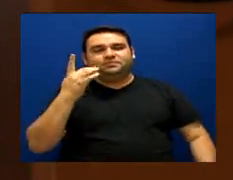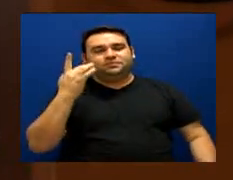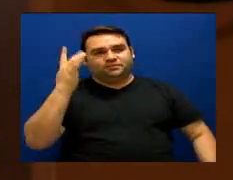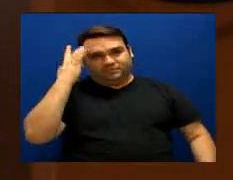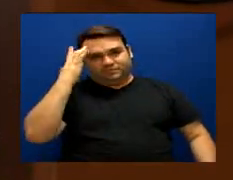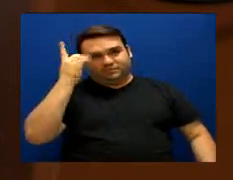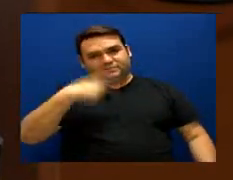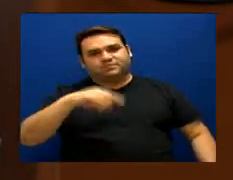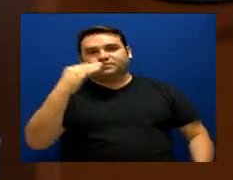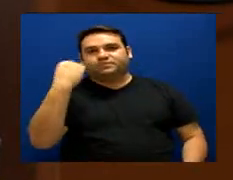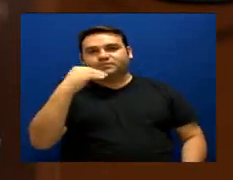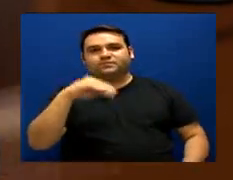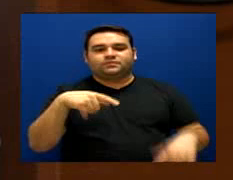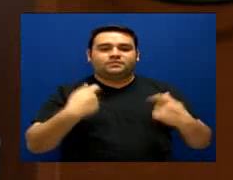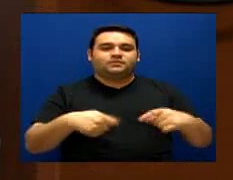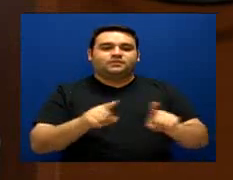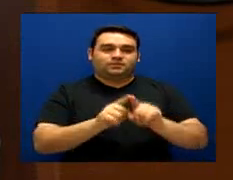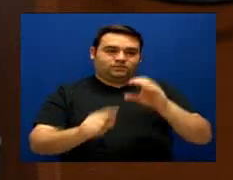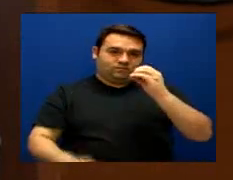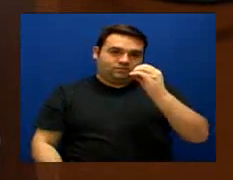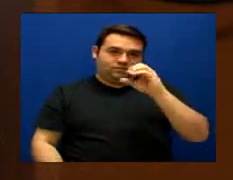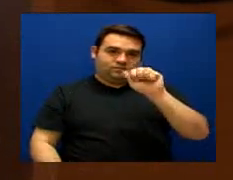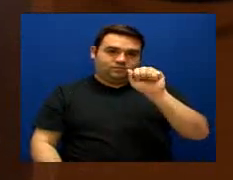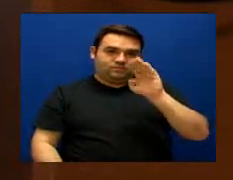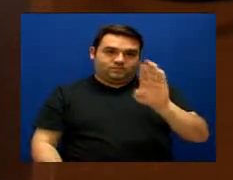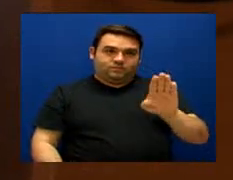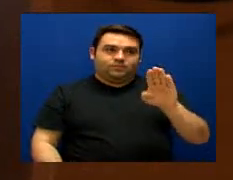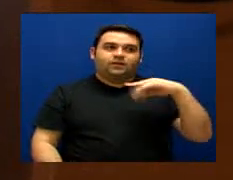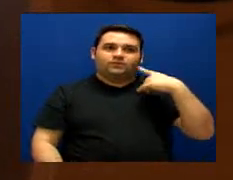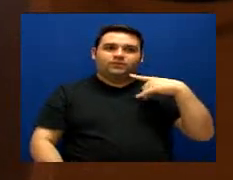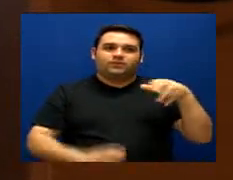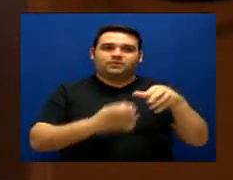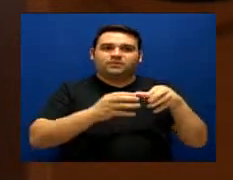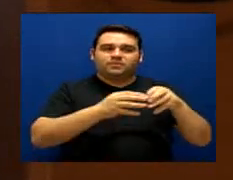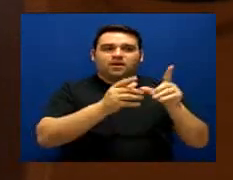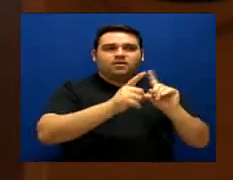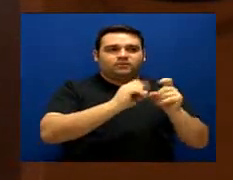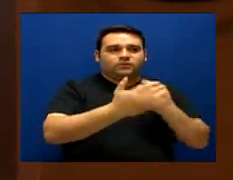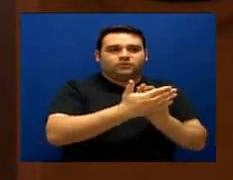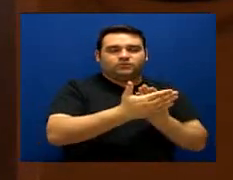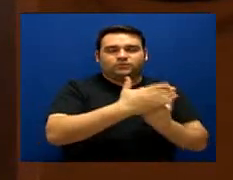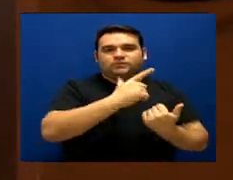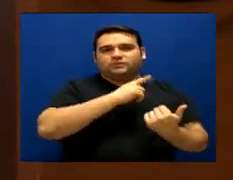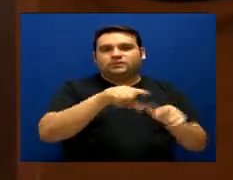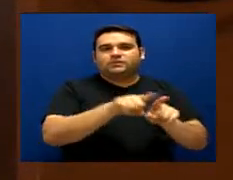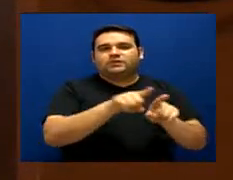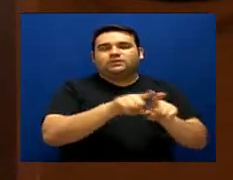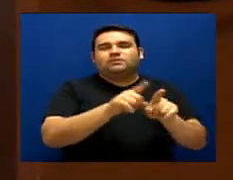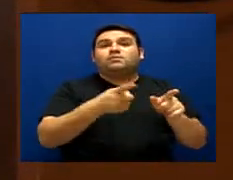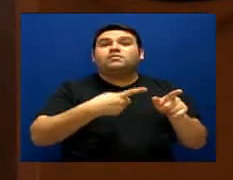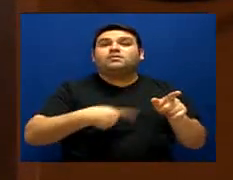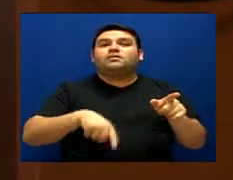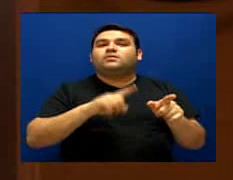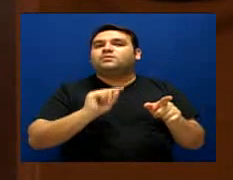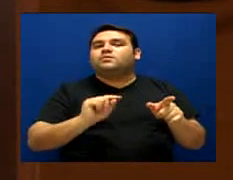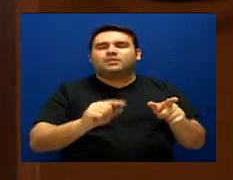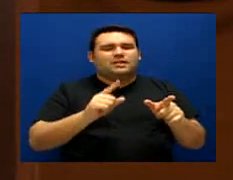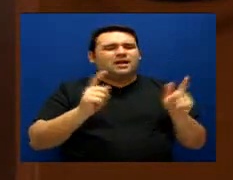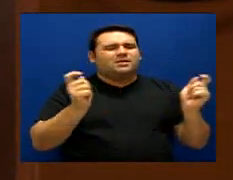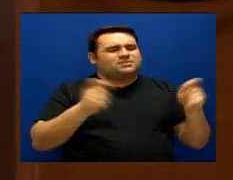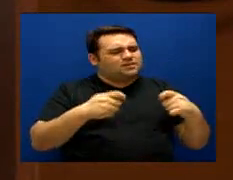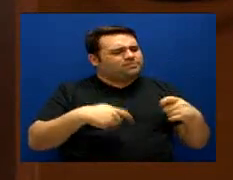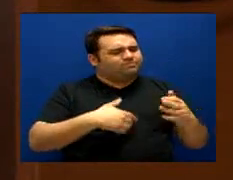realmente tem que aproveitar a OAB, agora tem a comissão. Então, eu acho que a gente tem tudo na